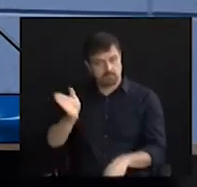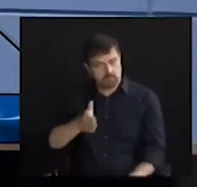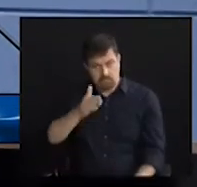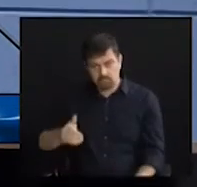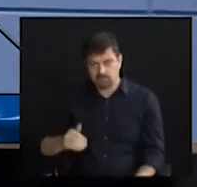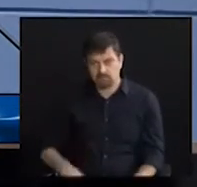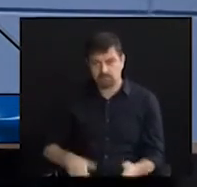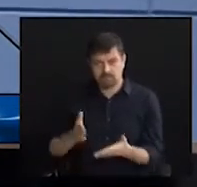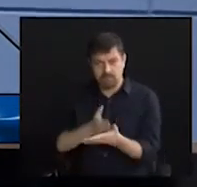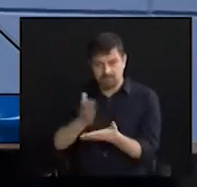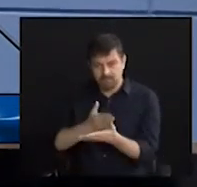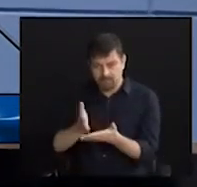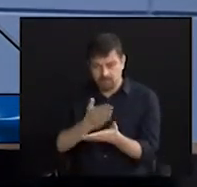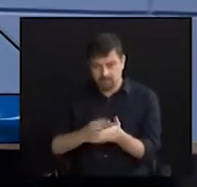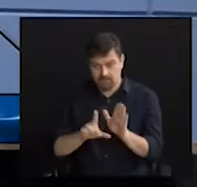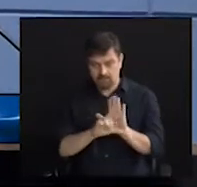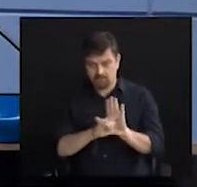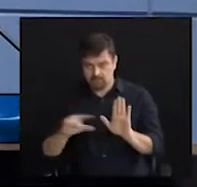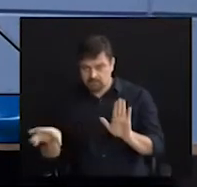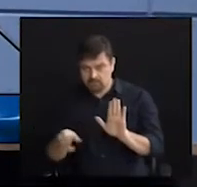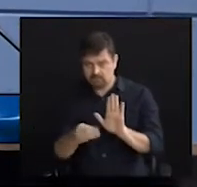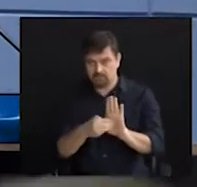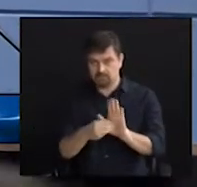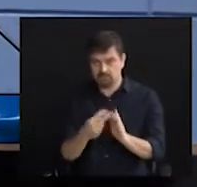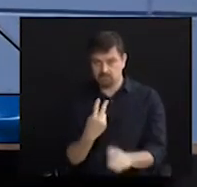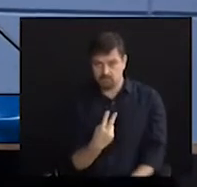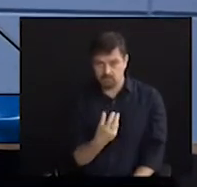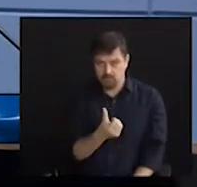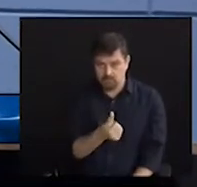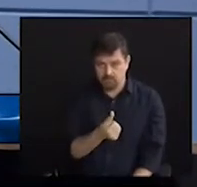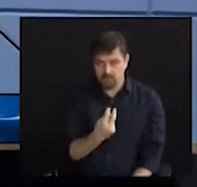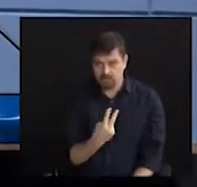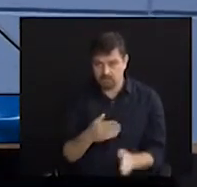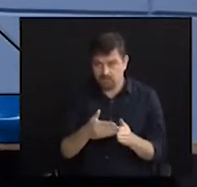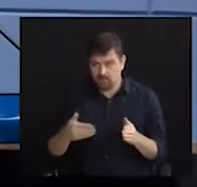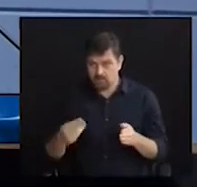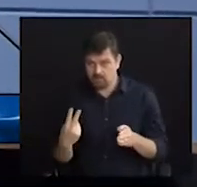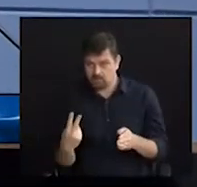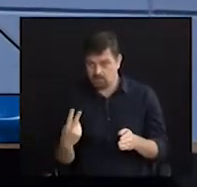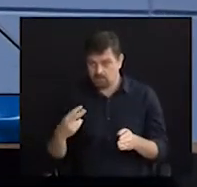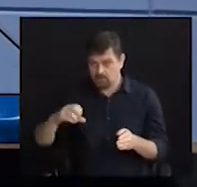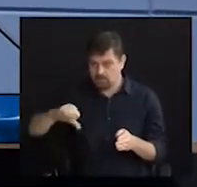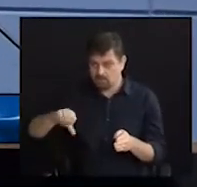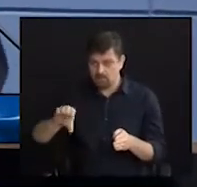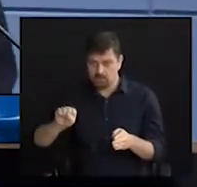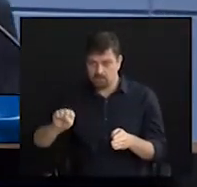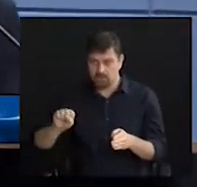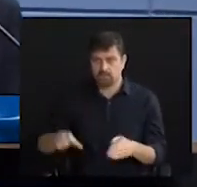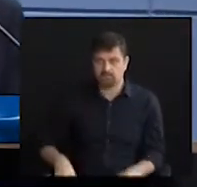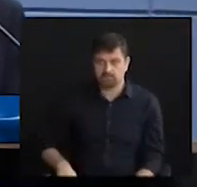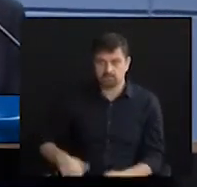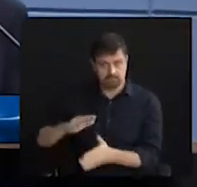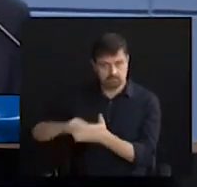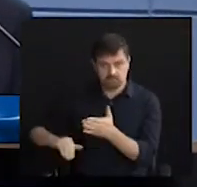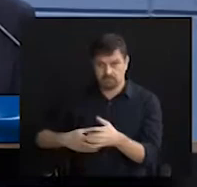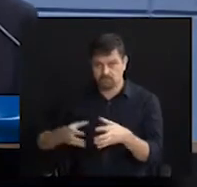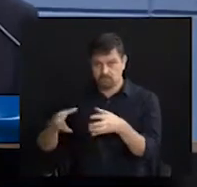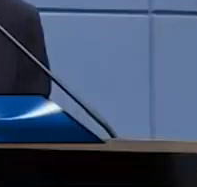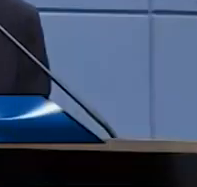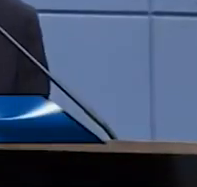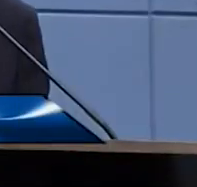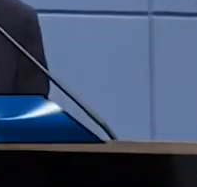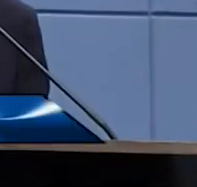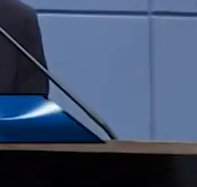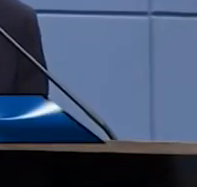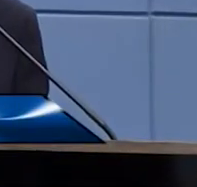emendas de folhas 262 a 298. A comissão reunida exara